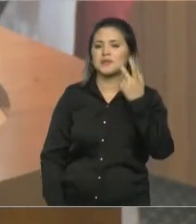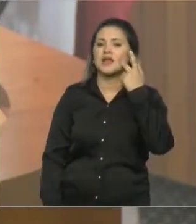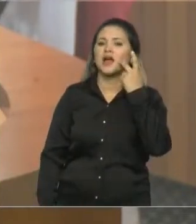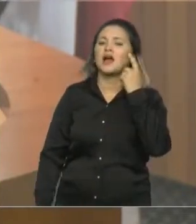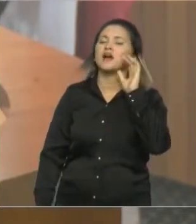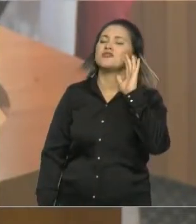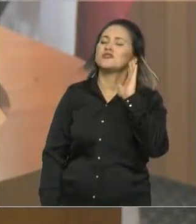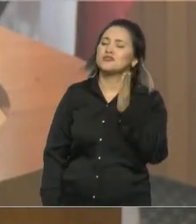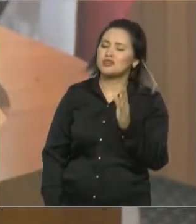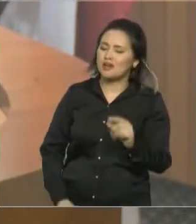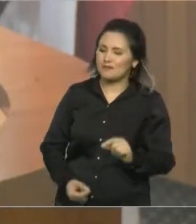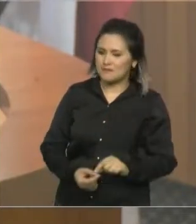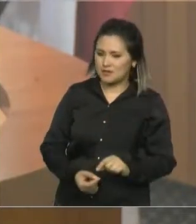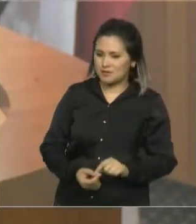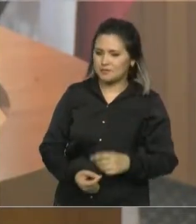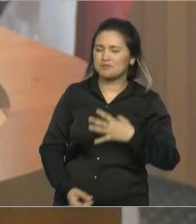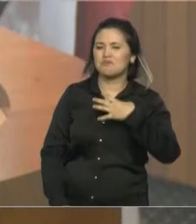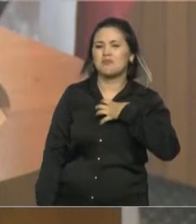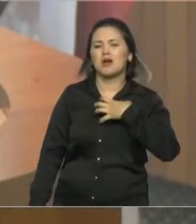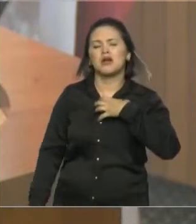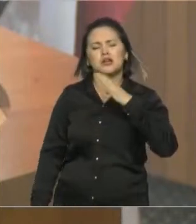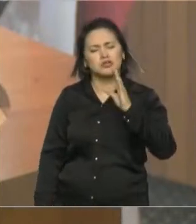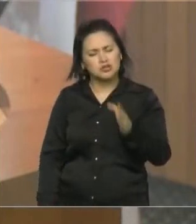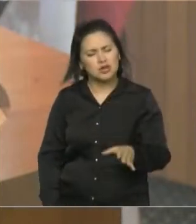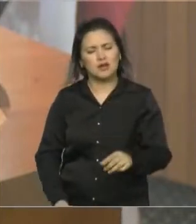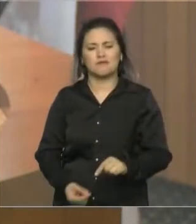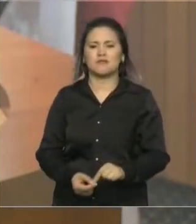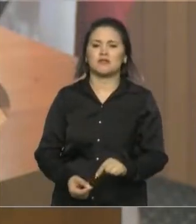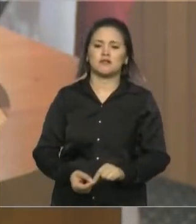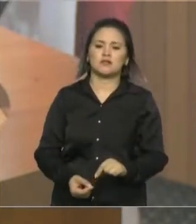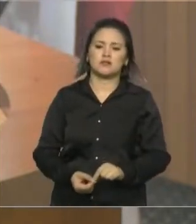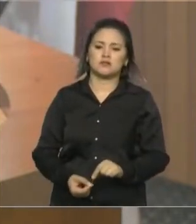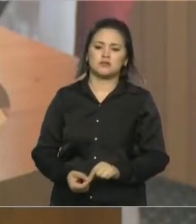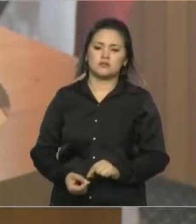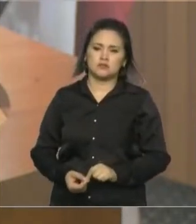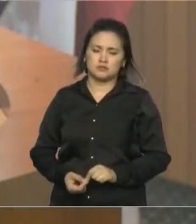conseguiu, a Bahia fez isso e conseguiu também. Os resultados eles são